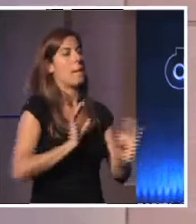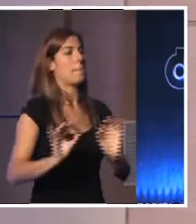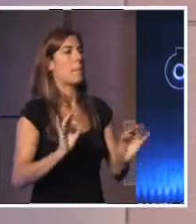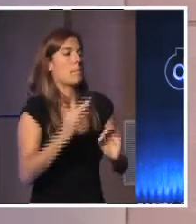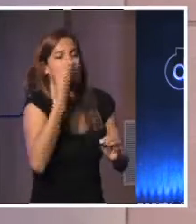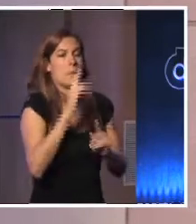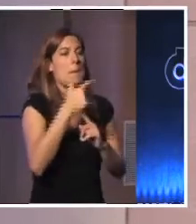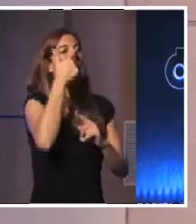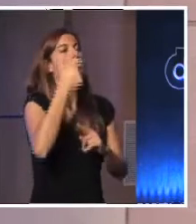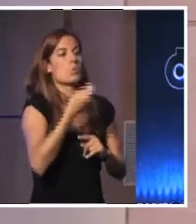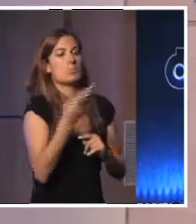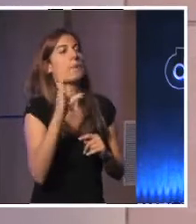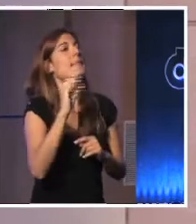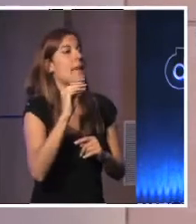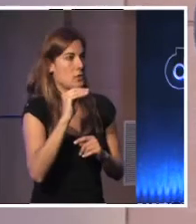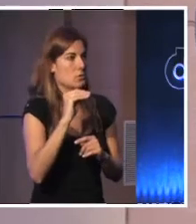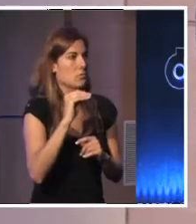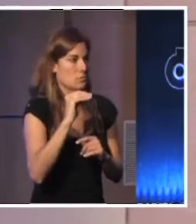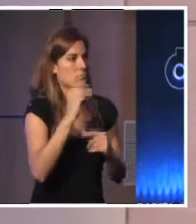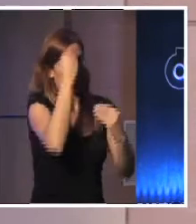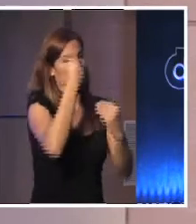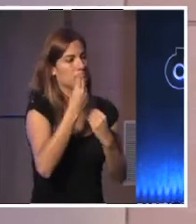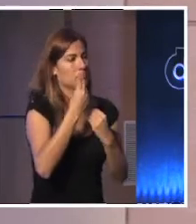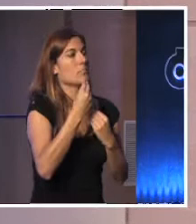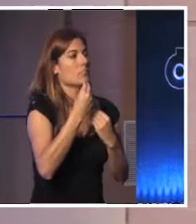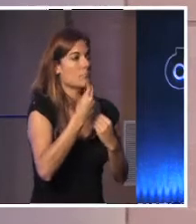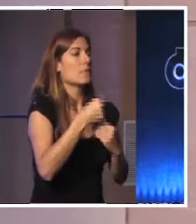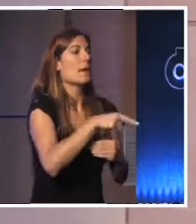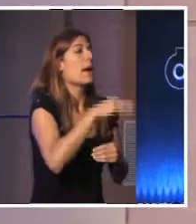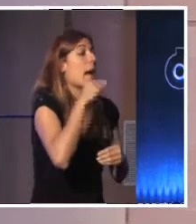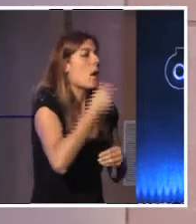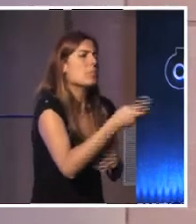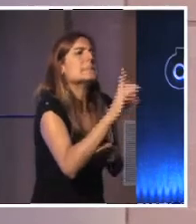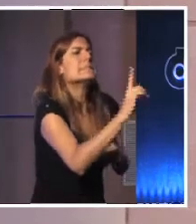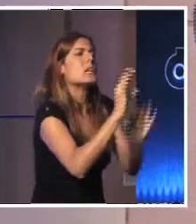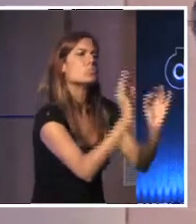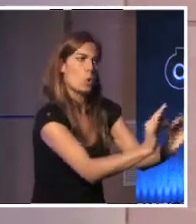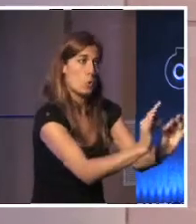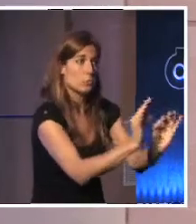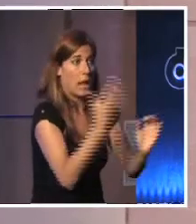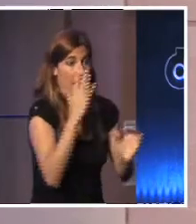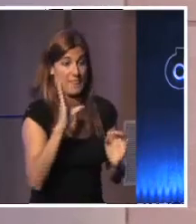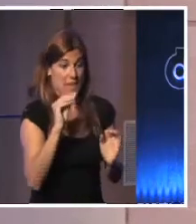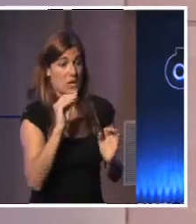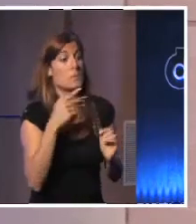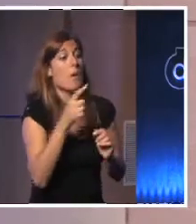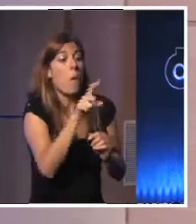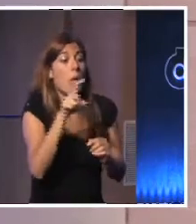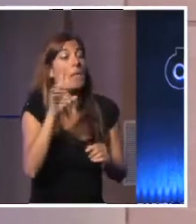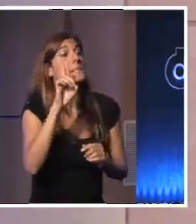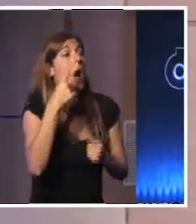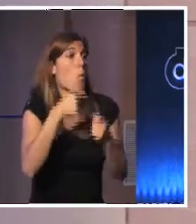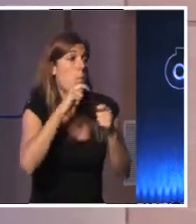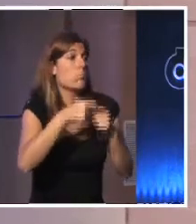de 10 pessoas e saem 6 cães que podem ser entregues a 6 utentes. Dos 10, imagina, porque claro que alguns podem não